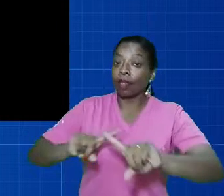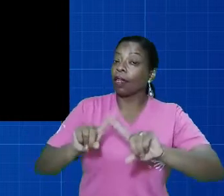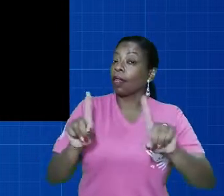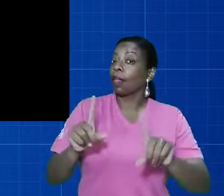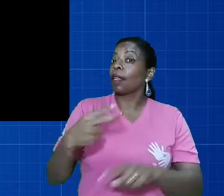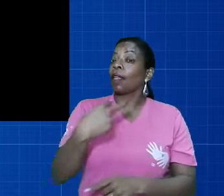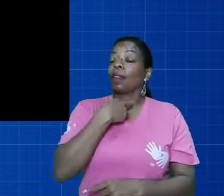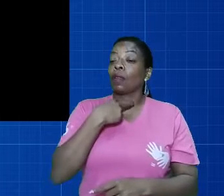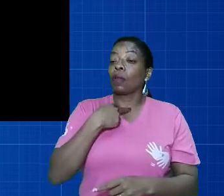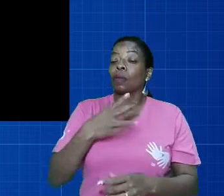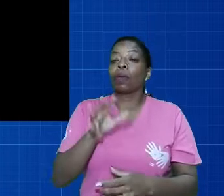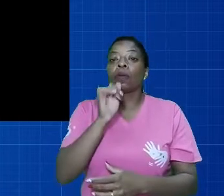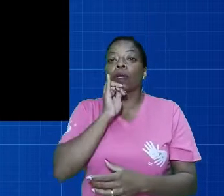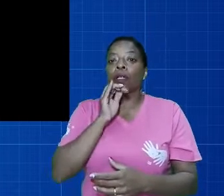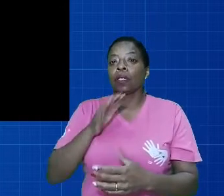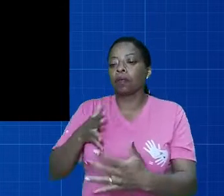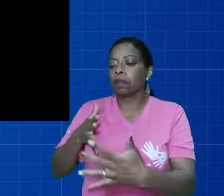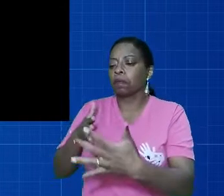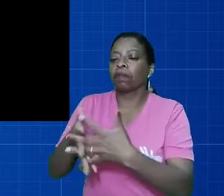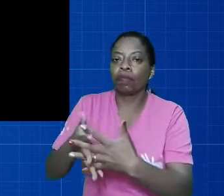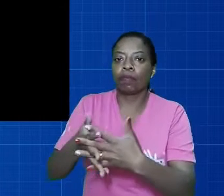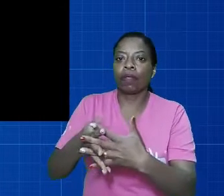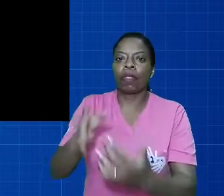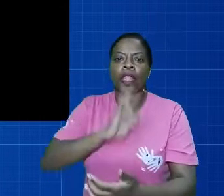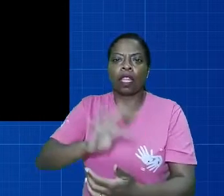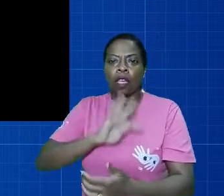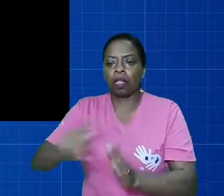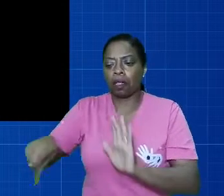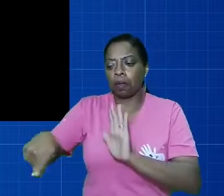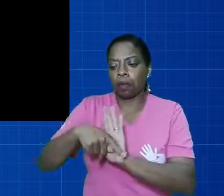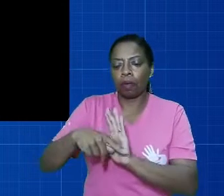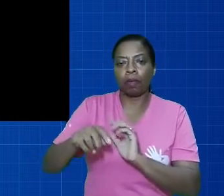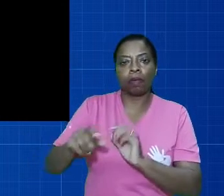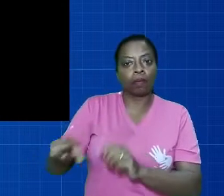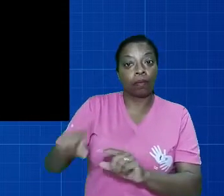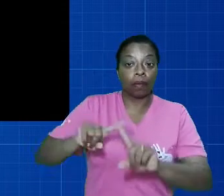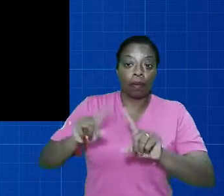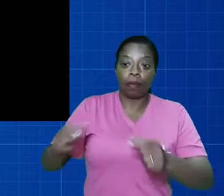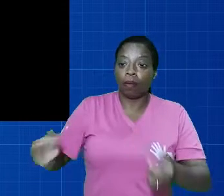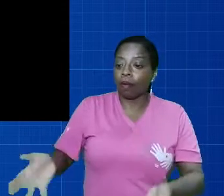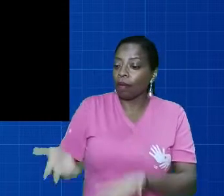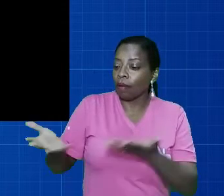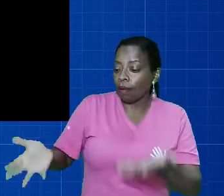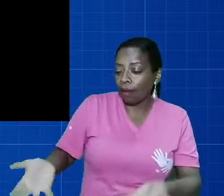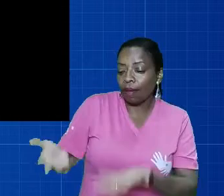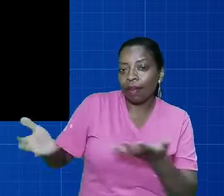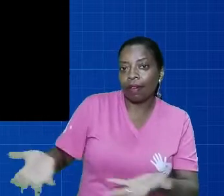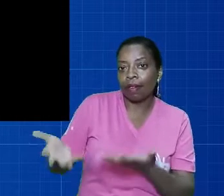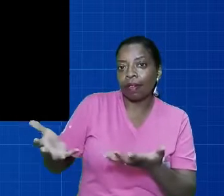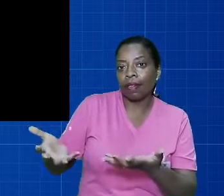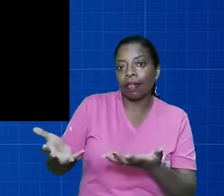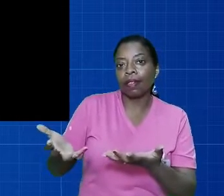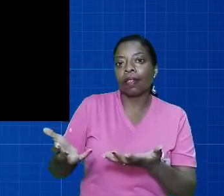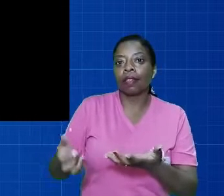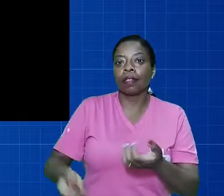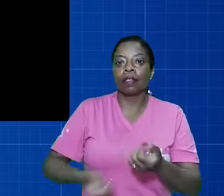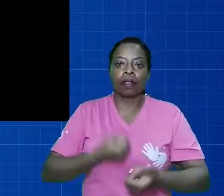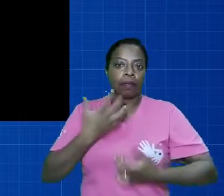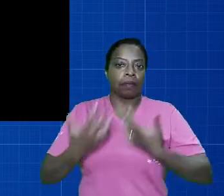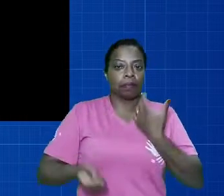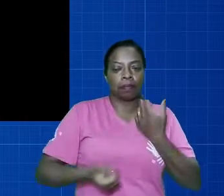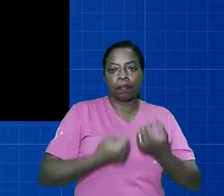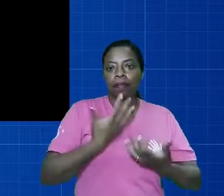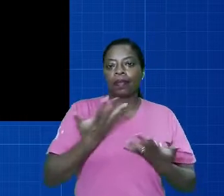mexer no trabalho das crianças ou interferir tecnicamente, mas deveriam incentivá-las, né, a se expressar. Então, havia, assim, uma